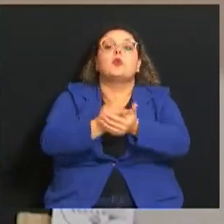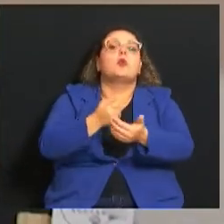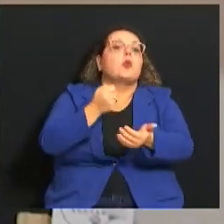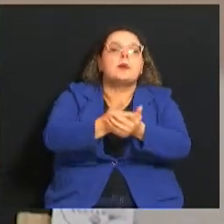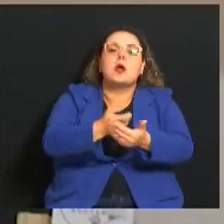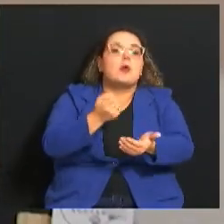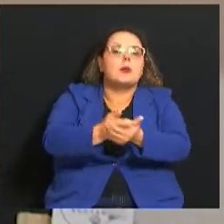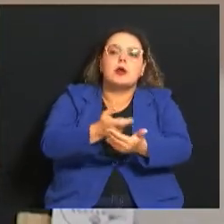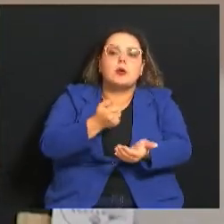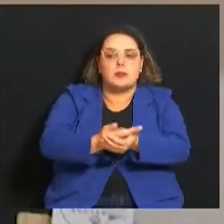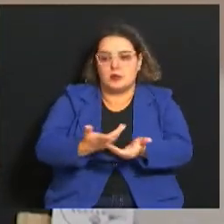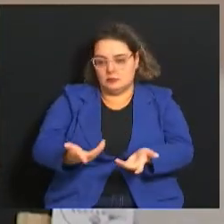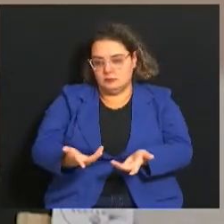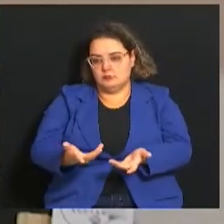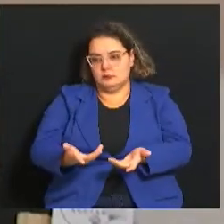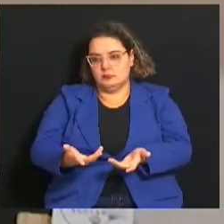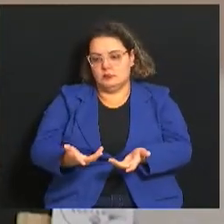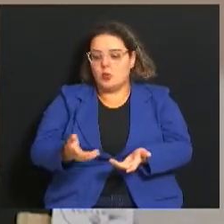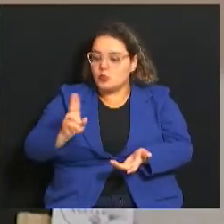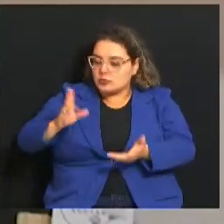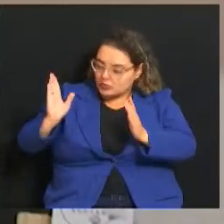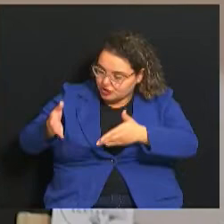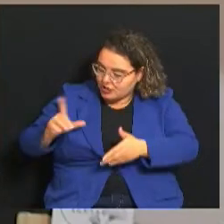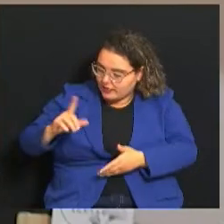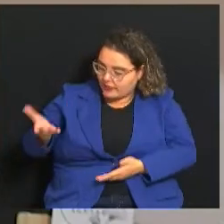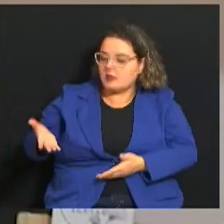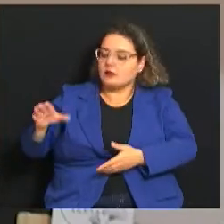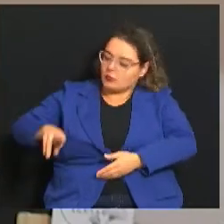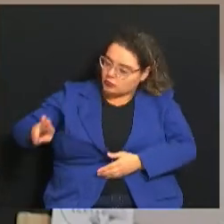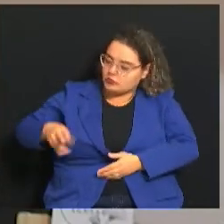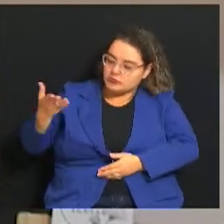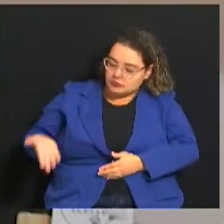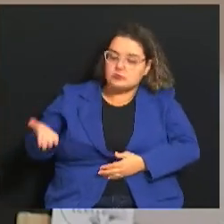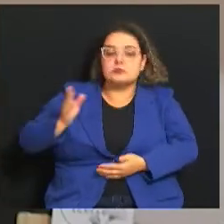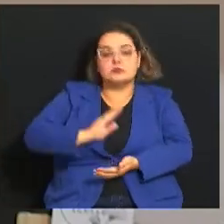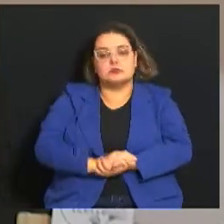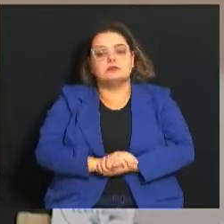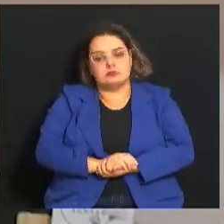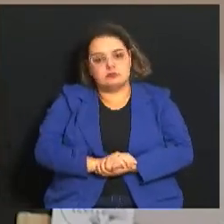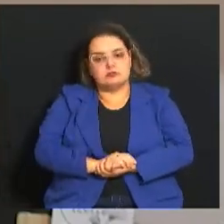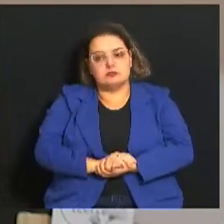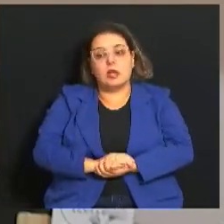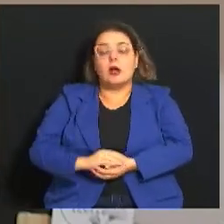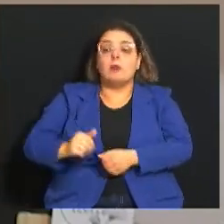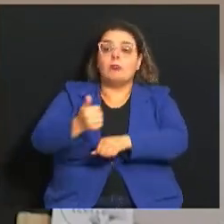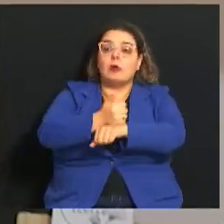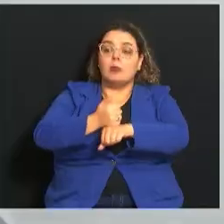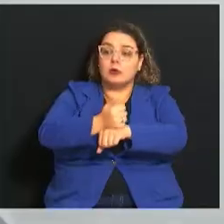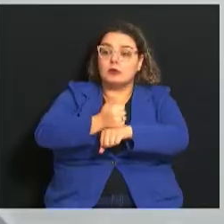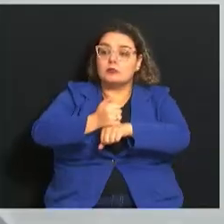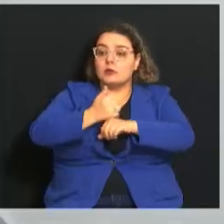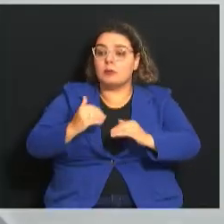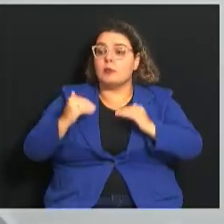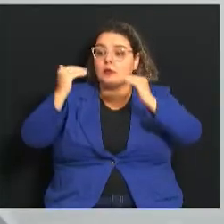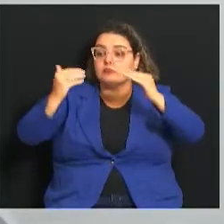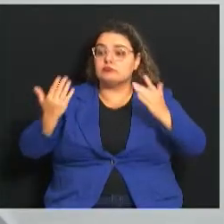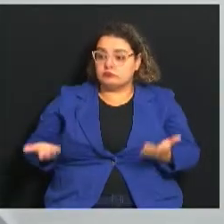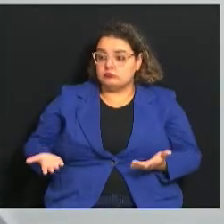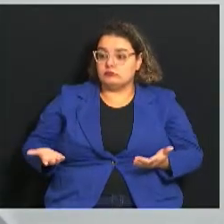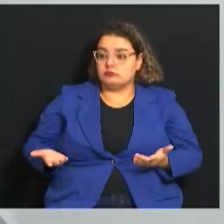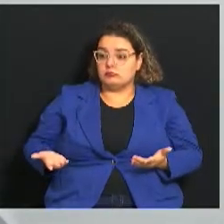eu apresento muito isso nas minhas oficinas. Mas é uma profissão também que está bastante em alta, porque como eu falei, as pessoas não